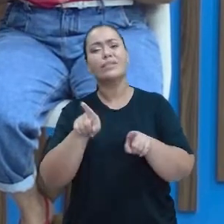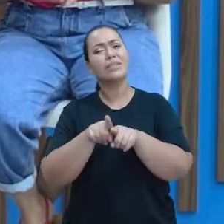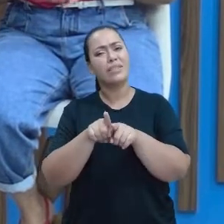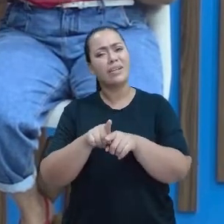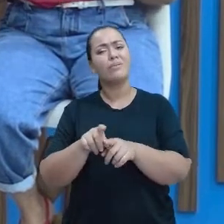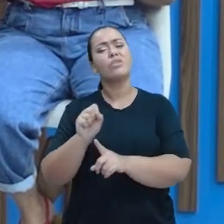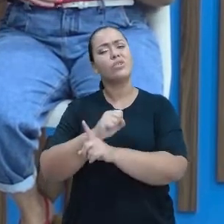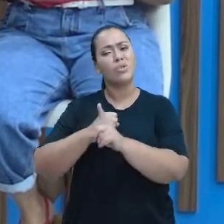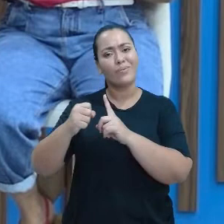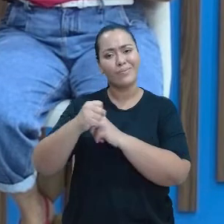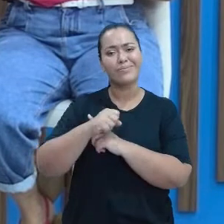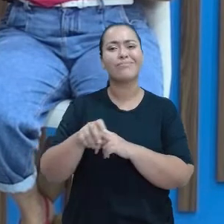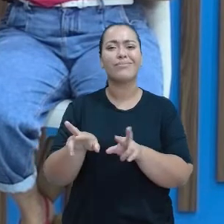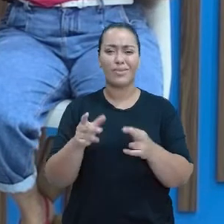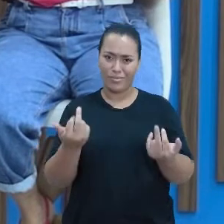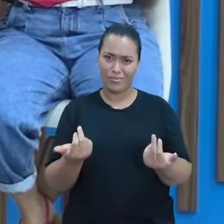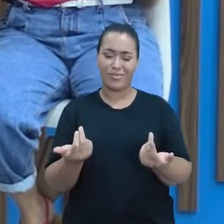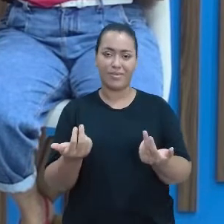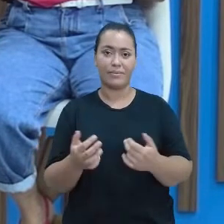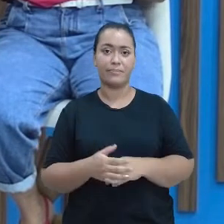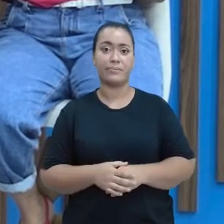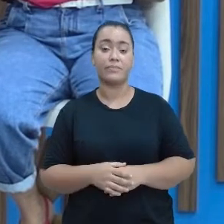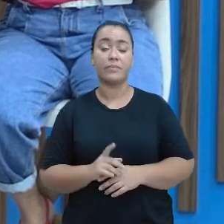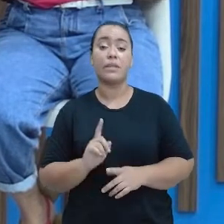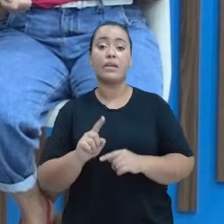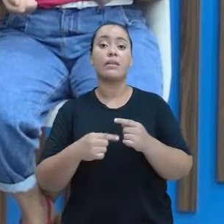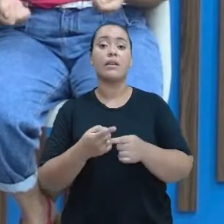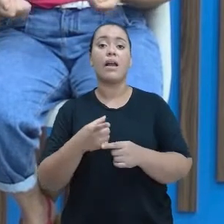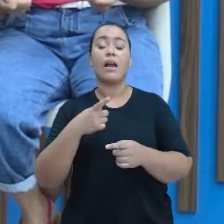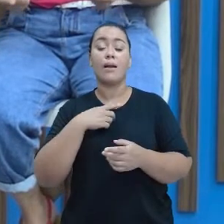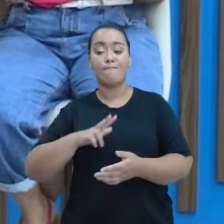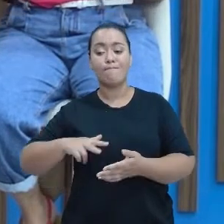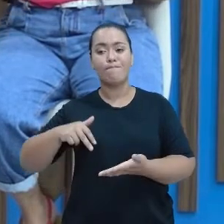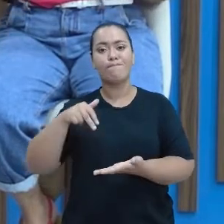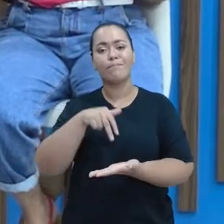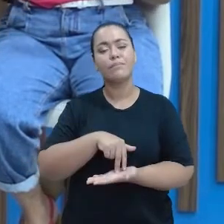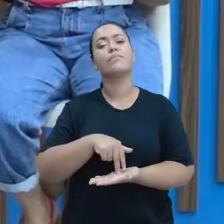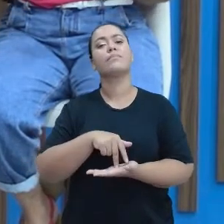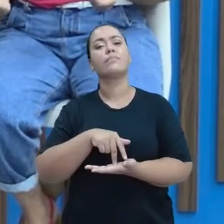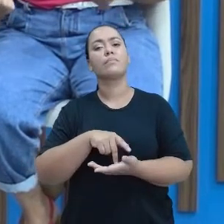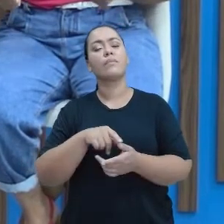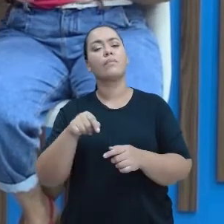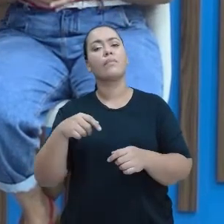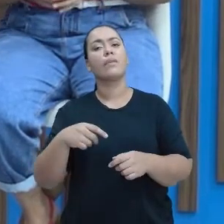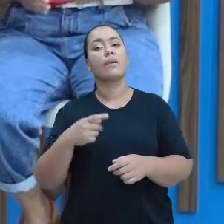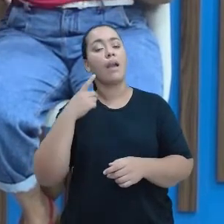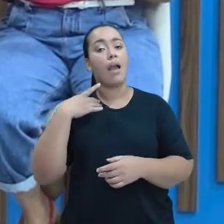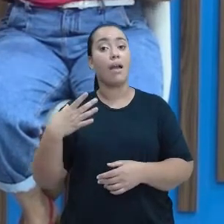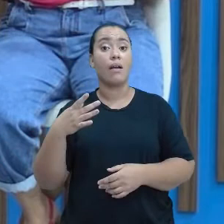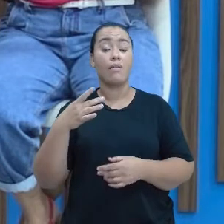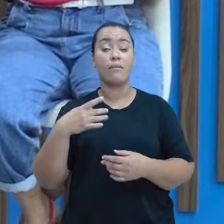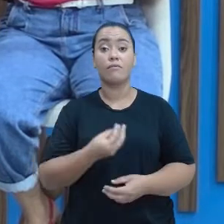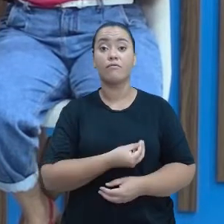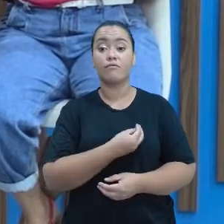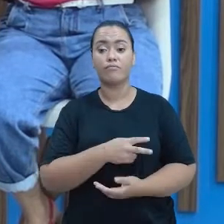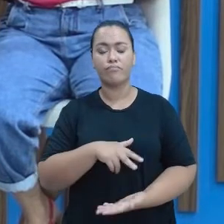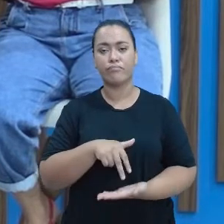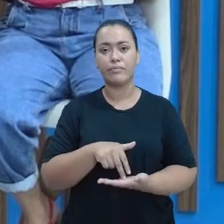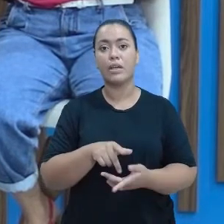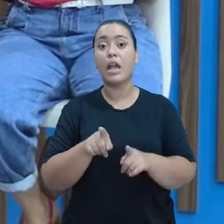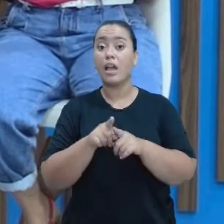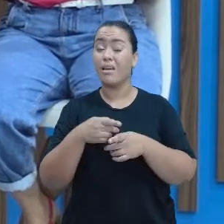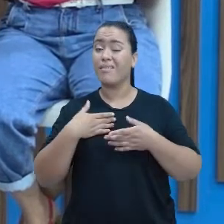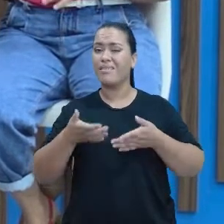da sociedade, né? E para conseguir realmente se firmar e se mostrar presente. Eu nasci no final dos